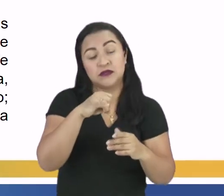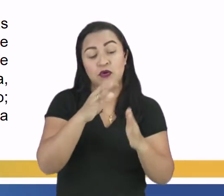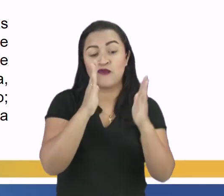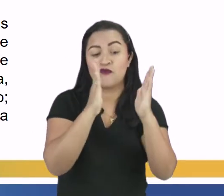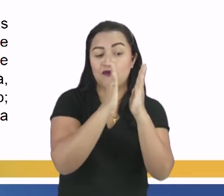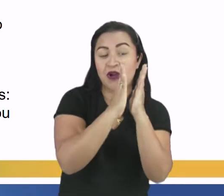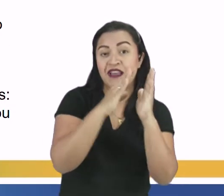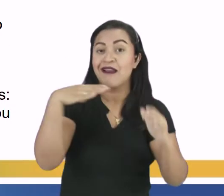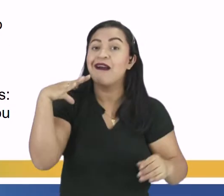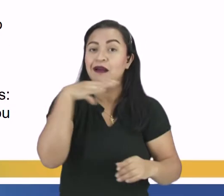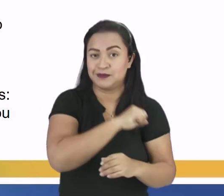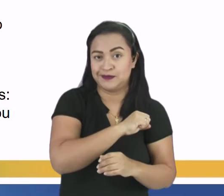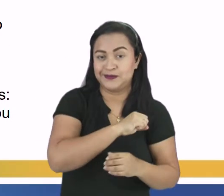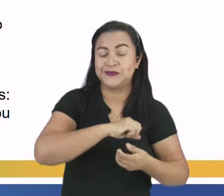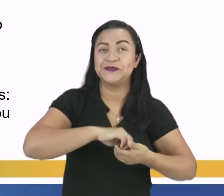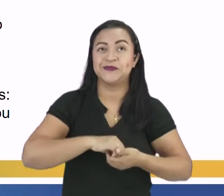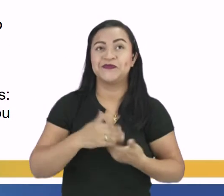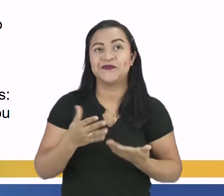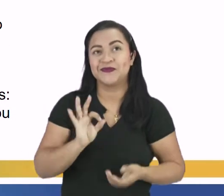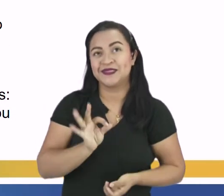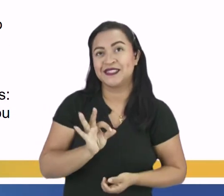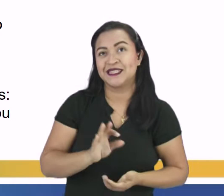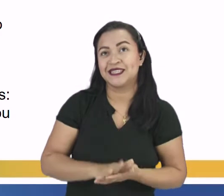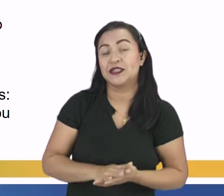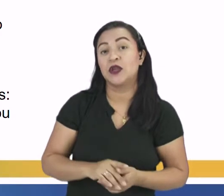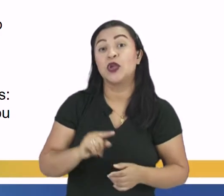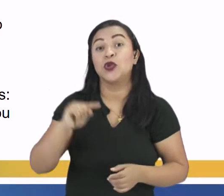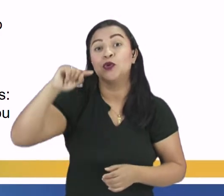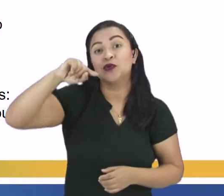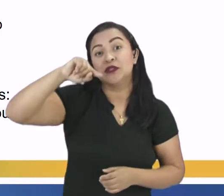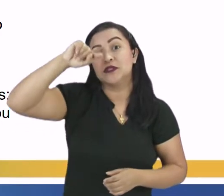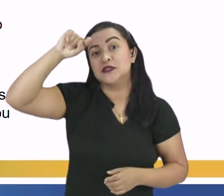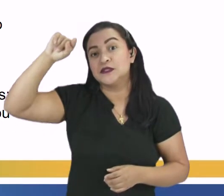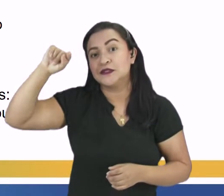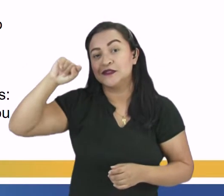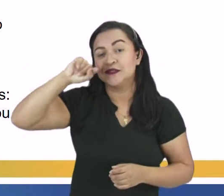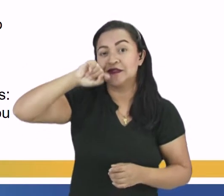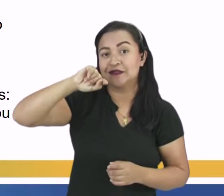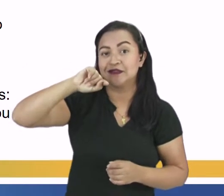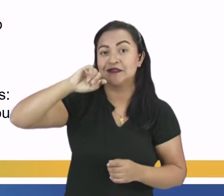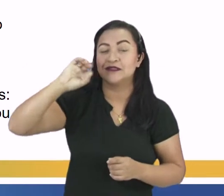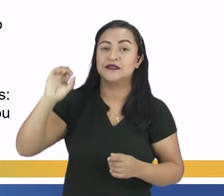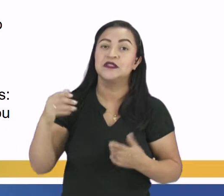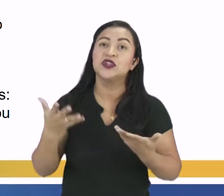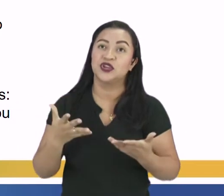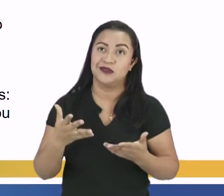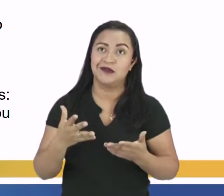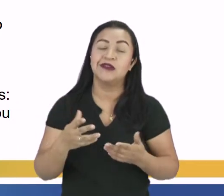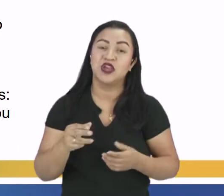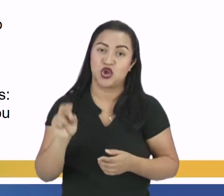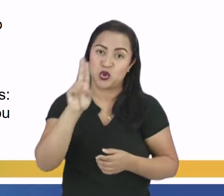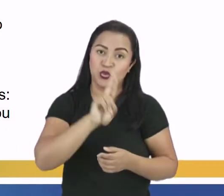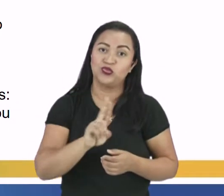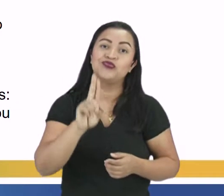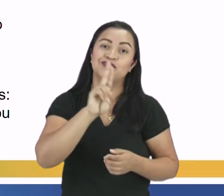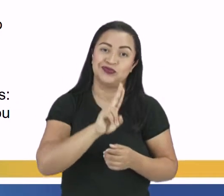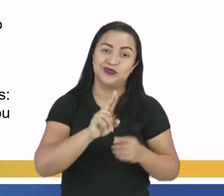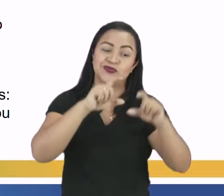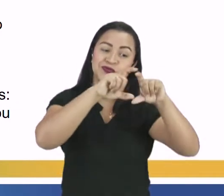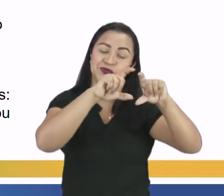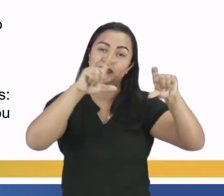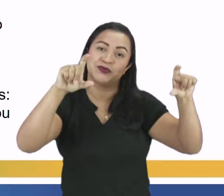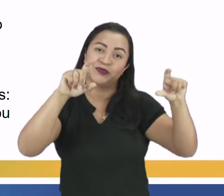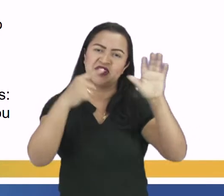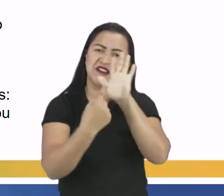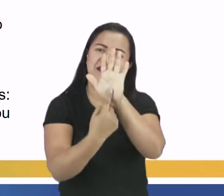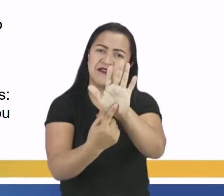efêmero. Certo? E os balões? Um dos recursos usados nos quadrinhos para representar a fala